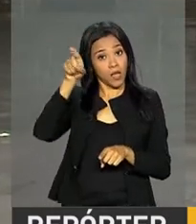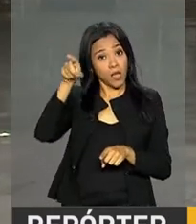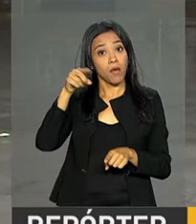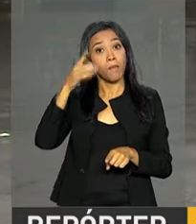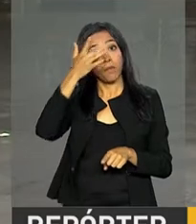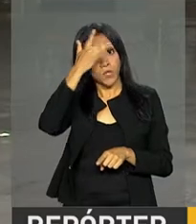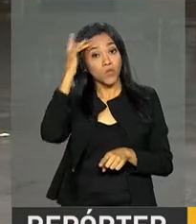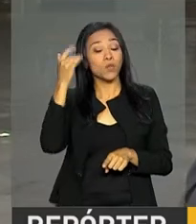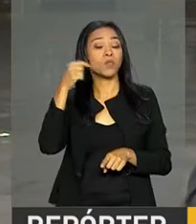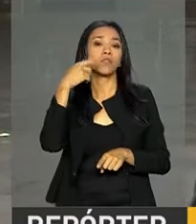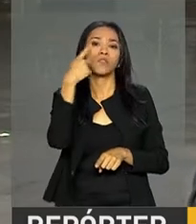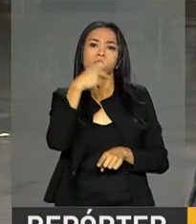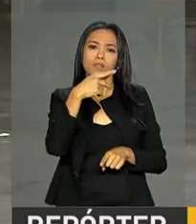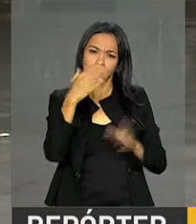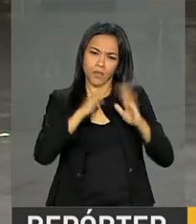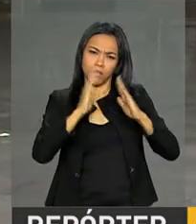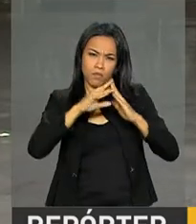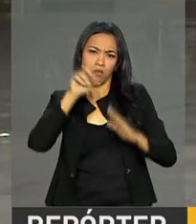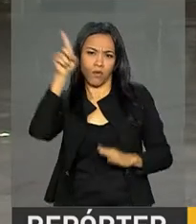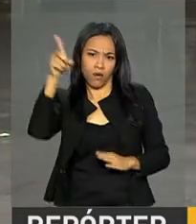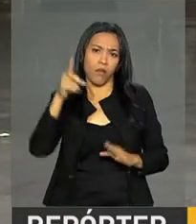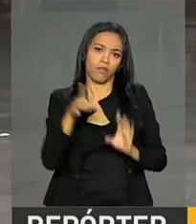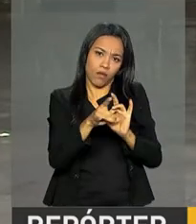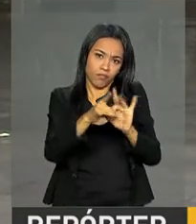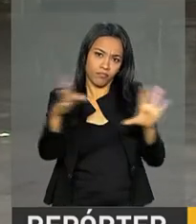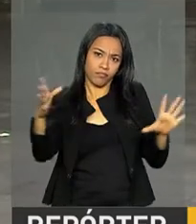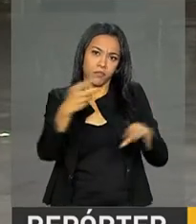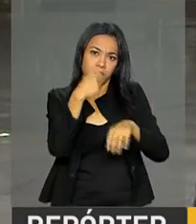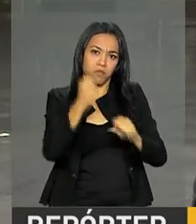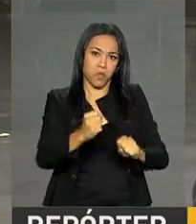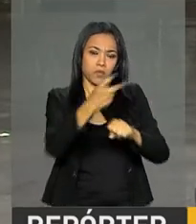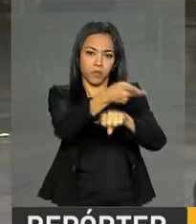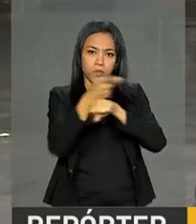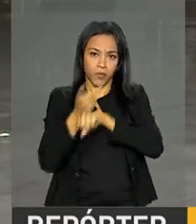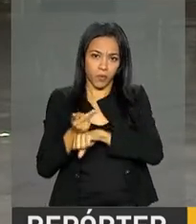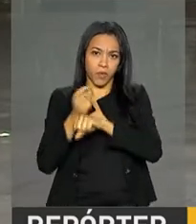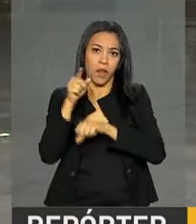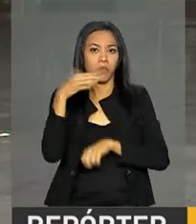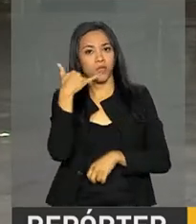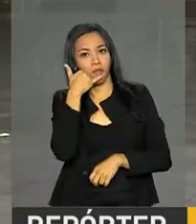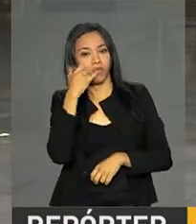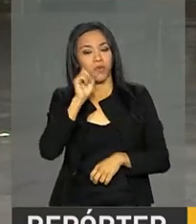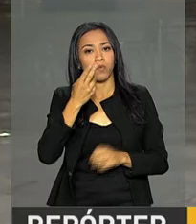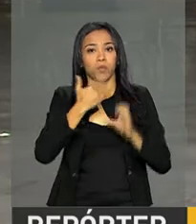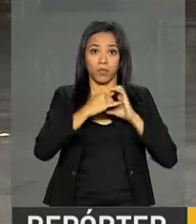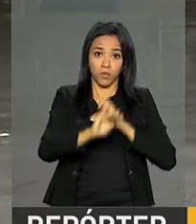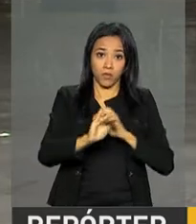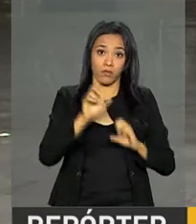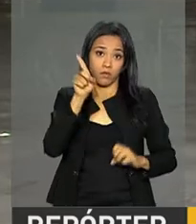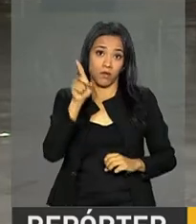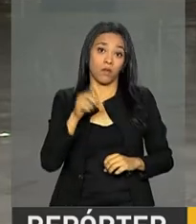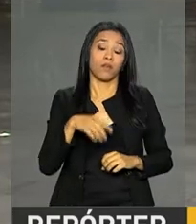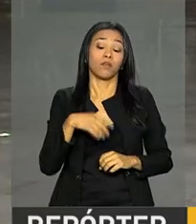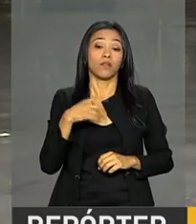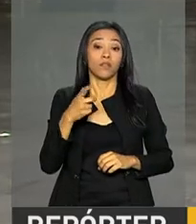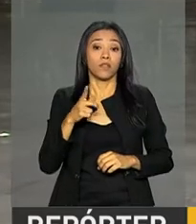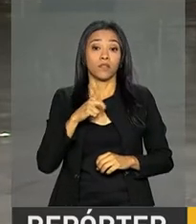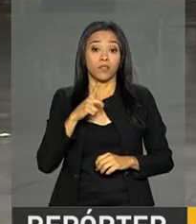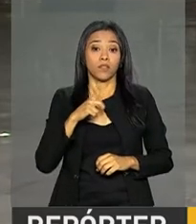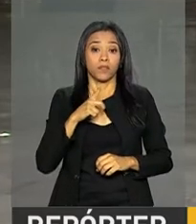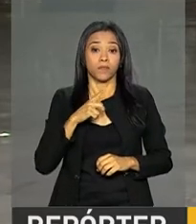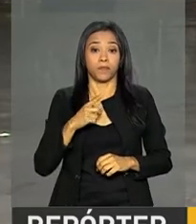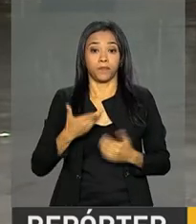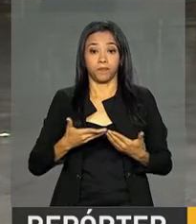brasileiros do consulado também está à disposição e isso também por telefone e por email os meios informados pelo